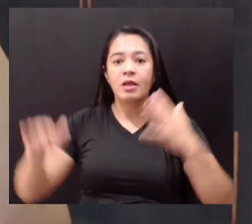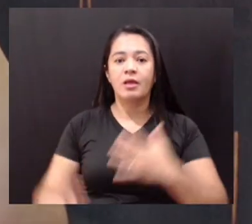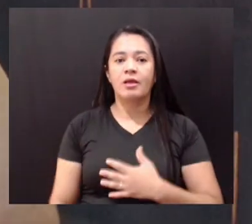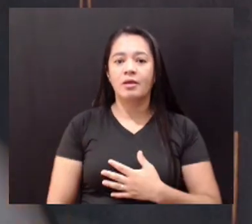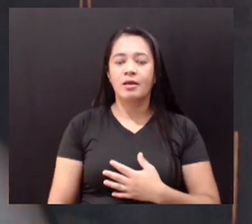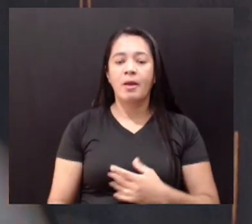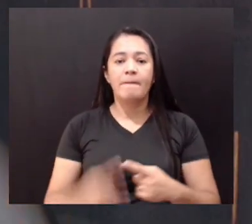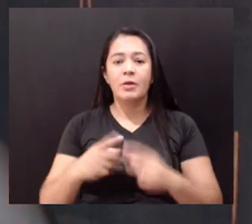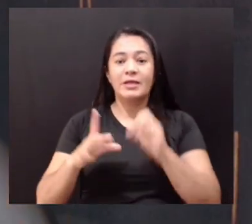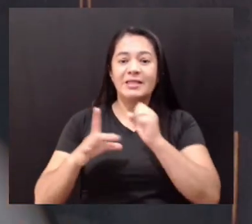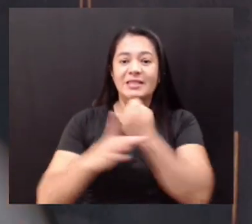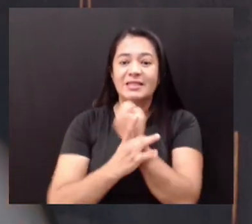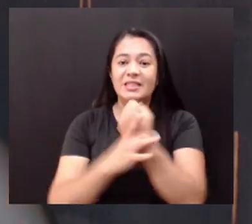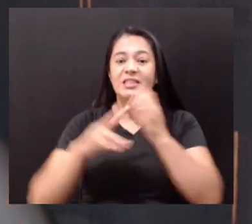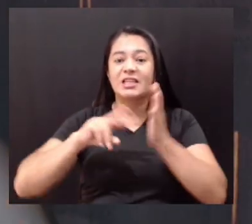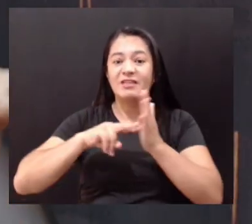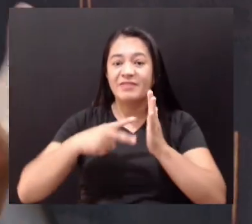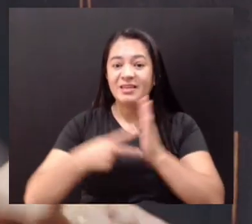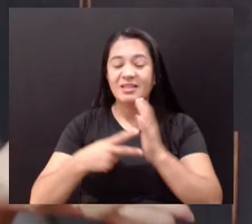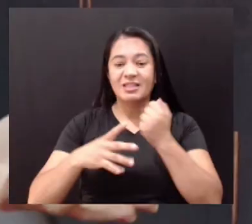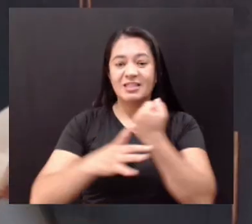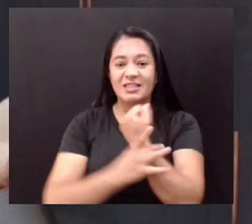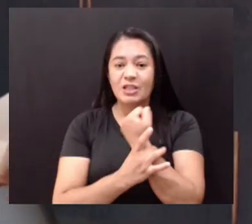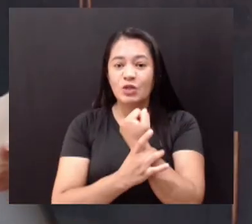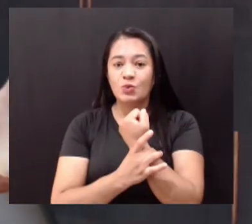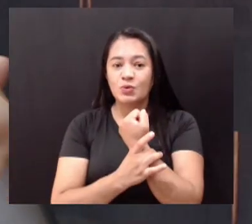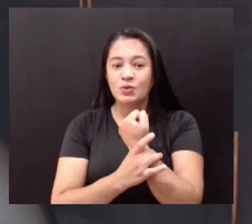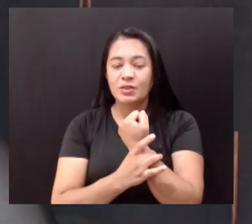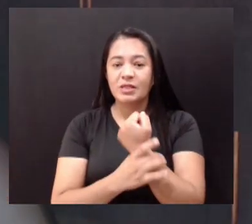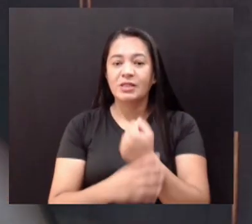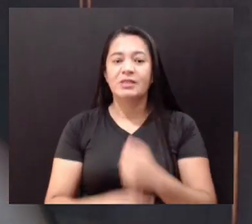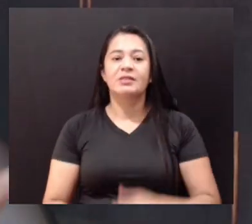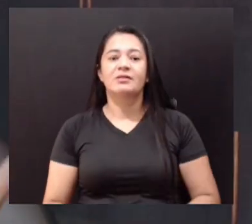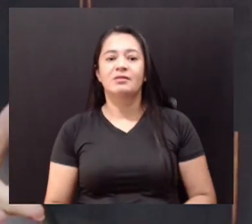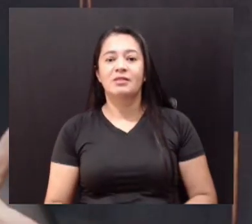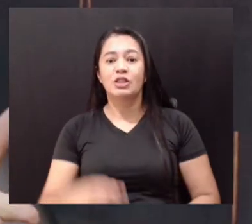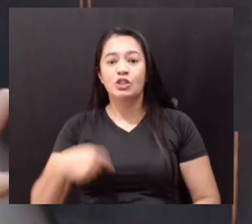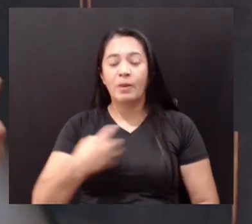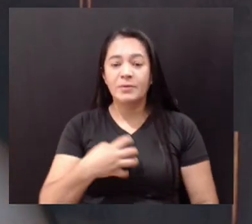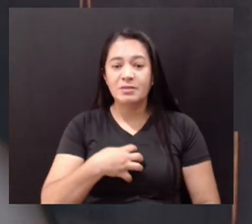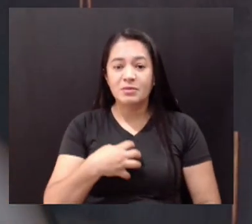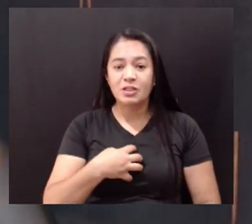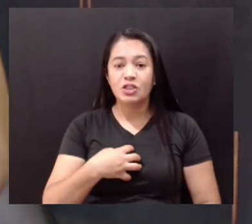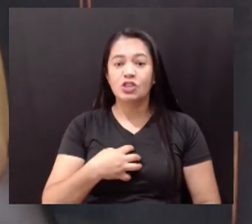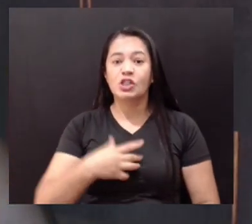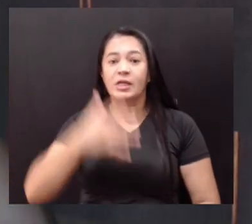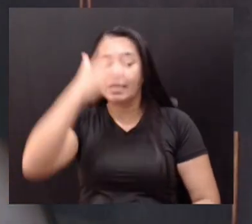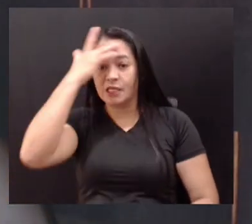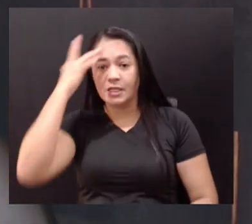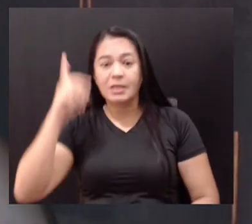eles. A gente precisa sentir que tem alguém que está no leme do barco, tem alguém que sabe mais do que a gente, que tem